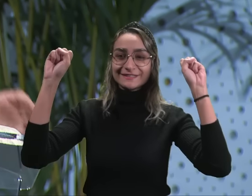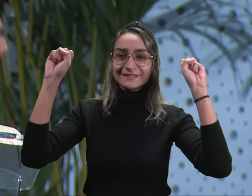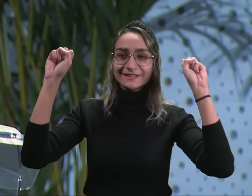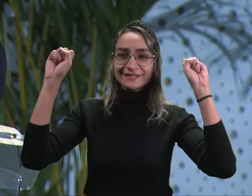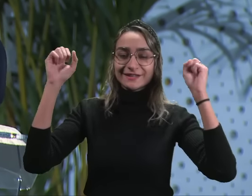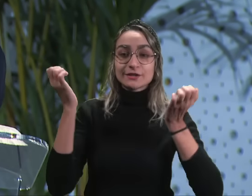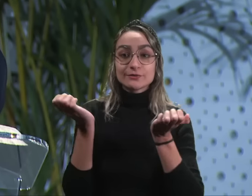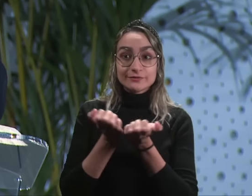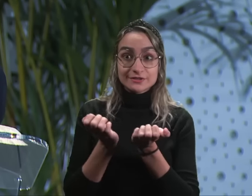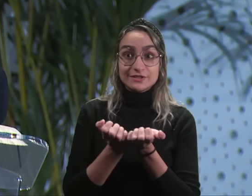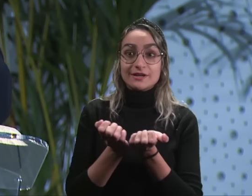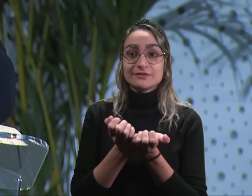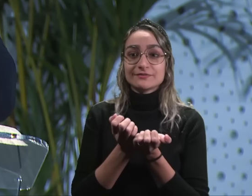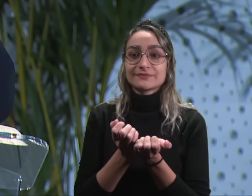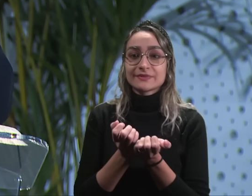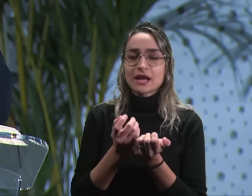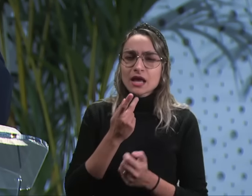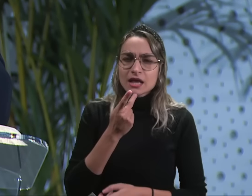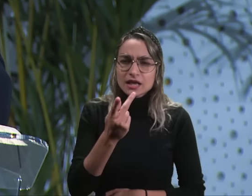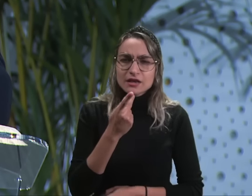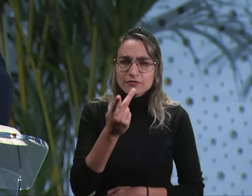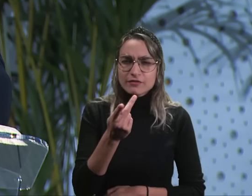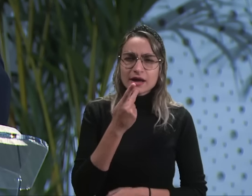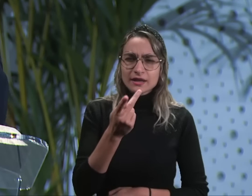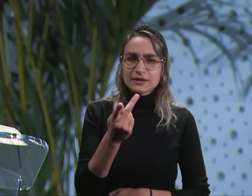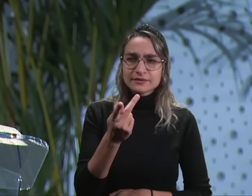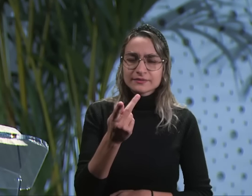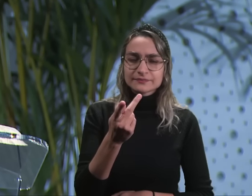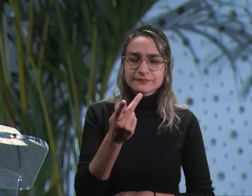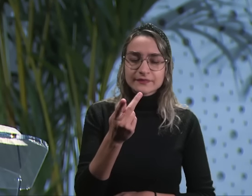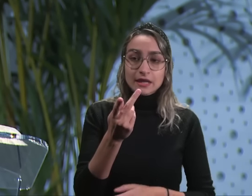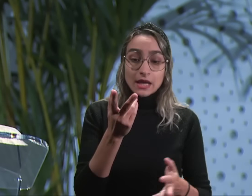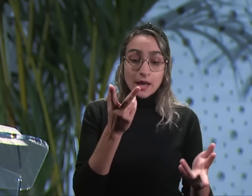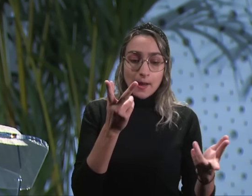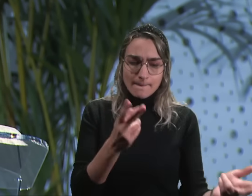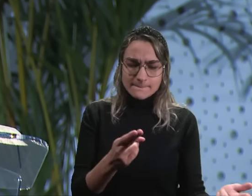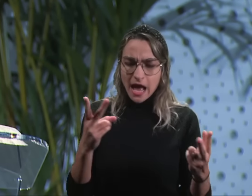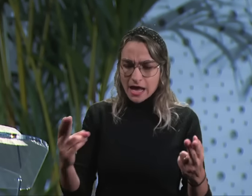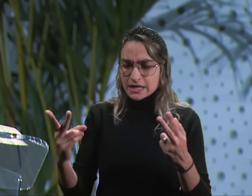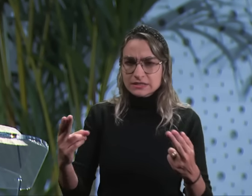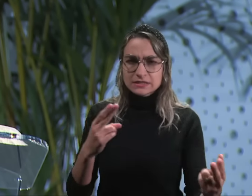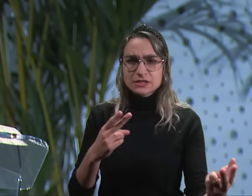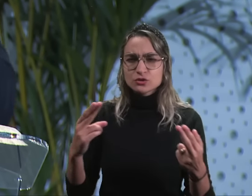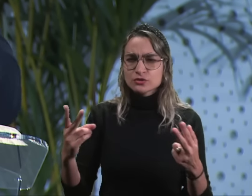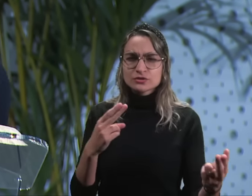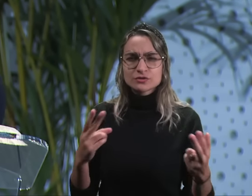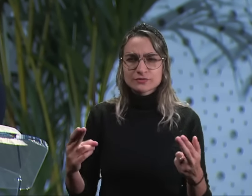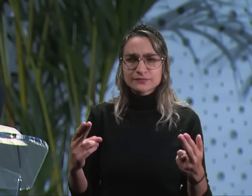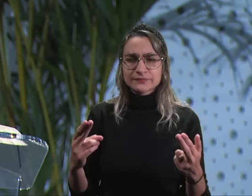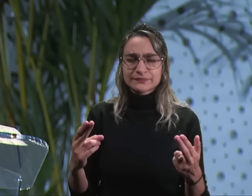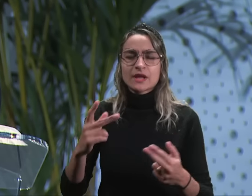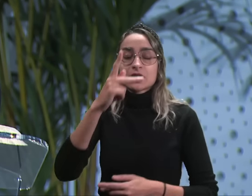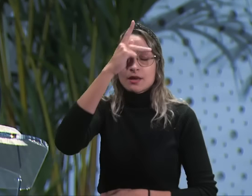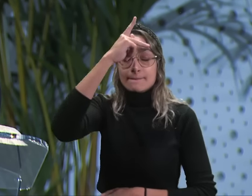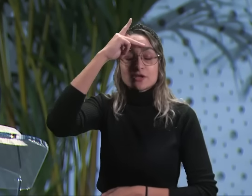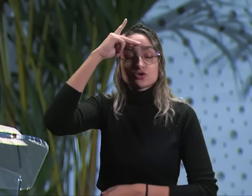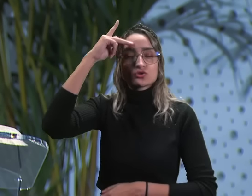também as mesmas características várias pessoas em várias partes do